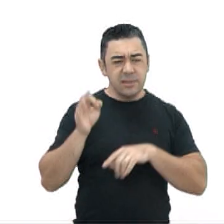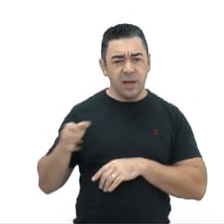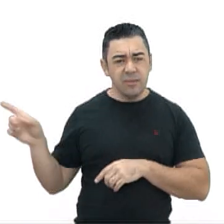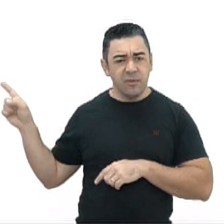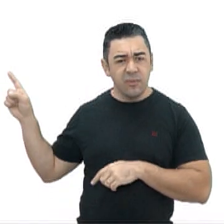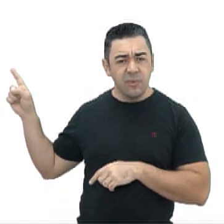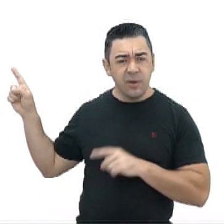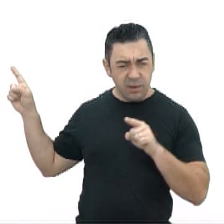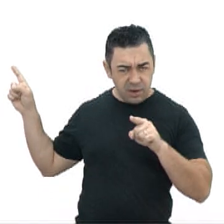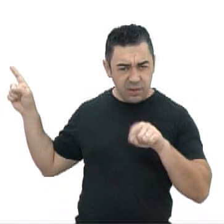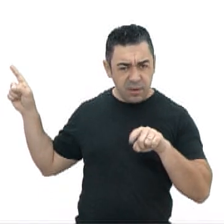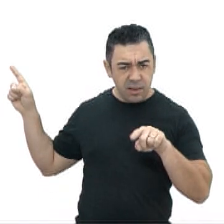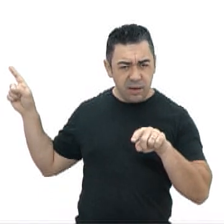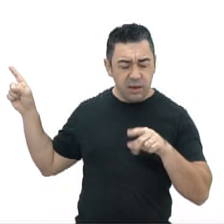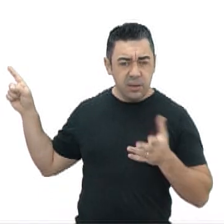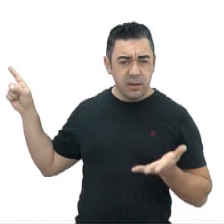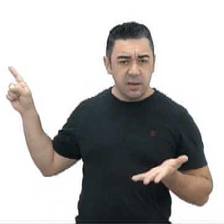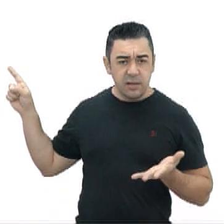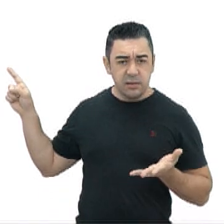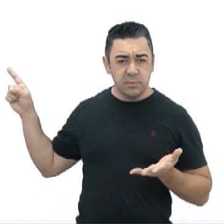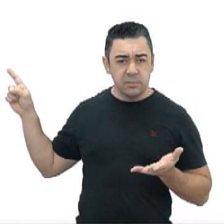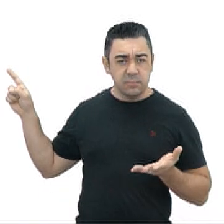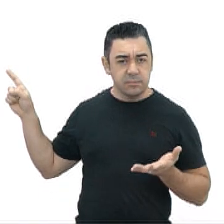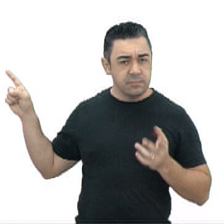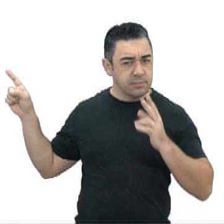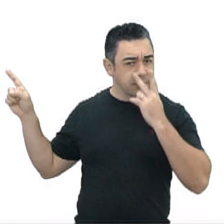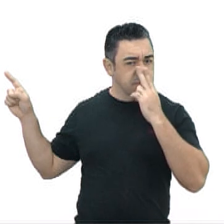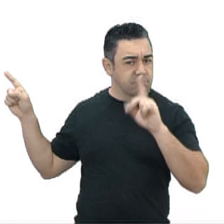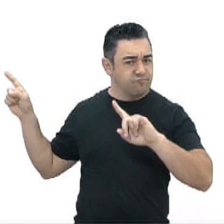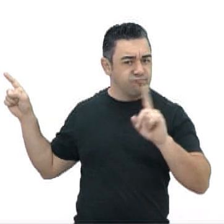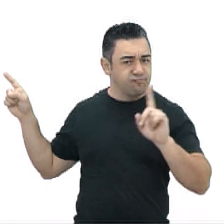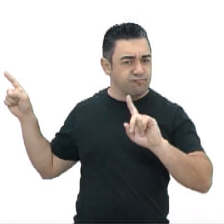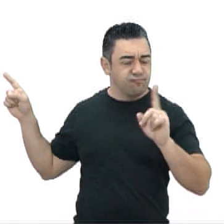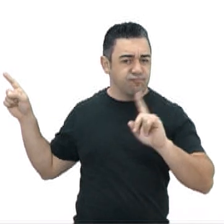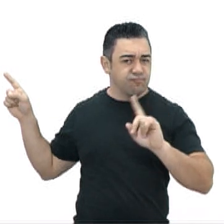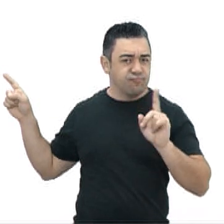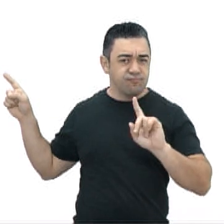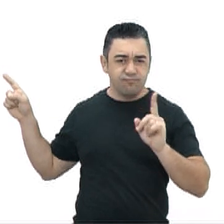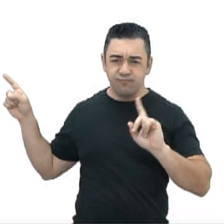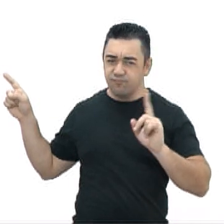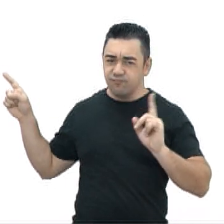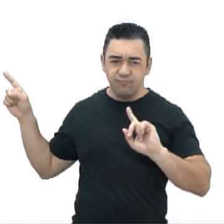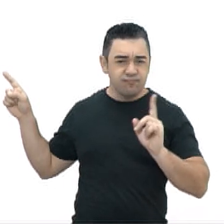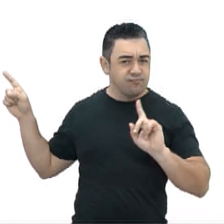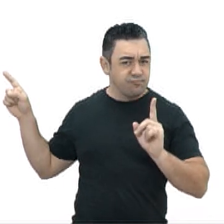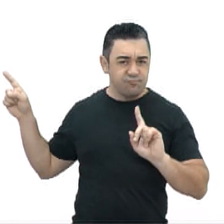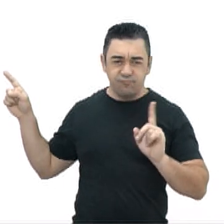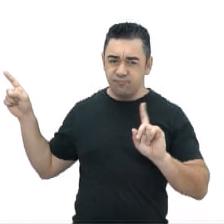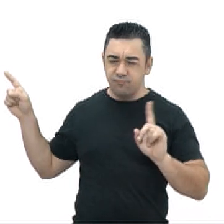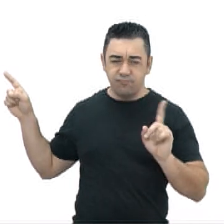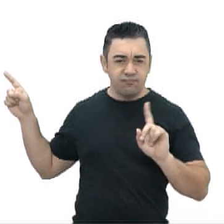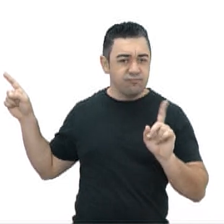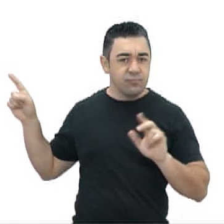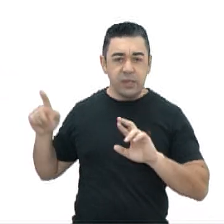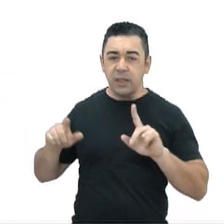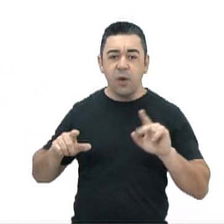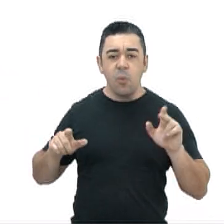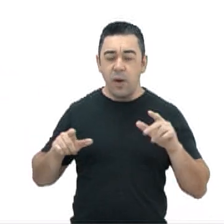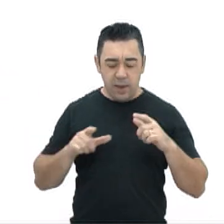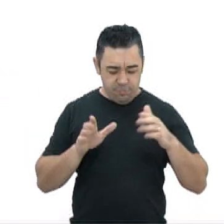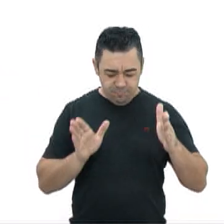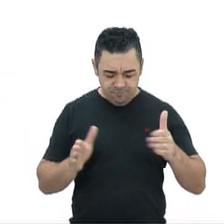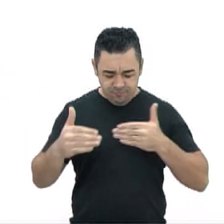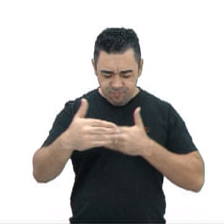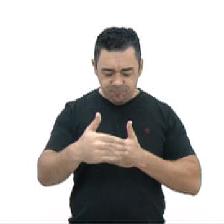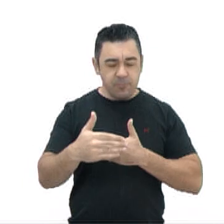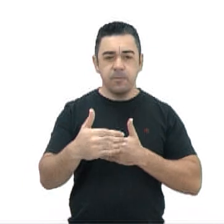Uma raiz quadrada? Acho que não, né? Raiz quadrada não vem a ser uma raiz de uma árvore quadrada, né?